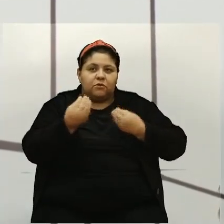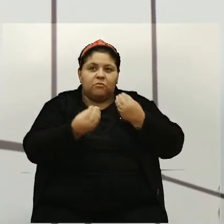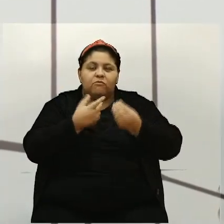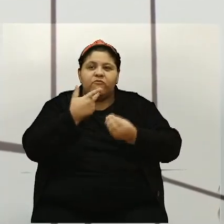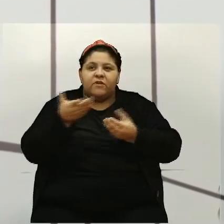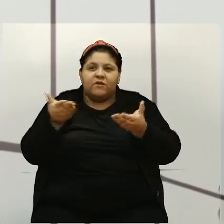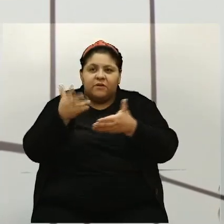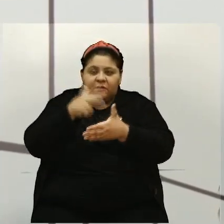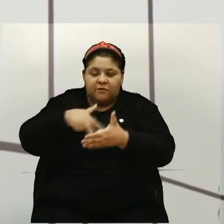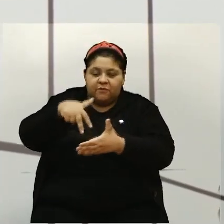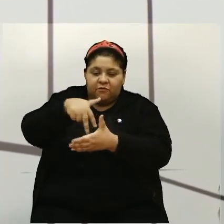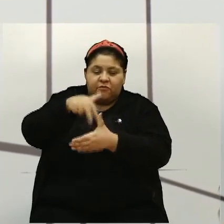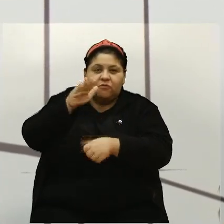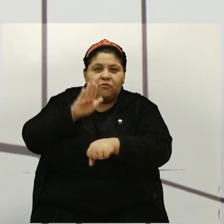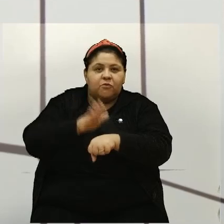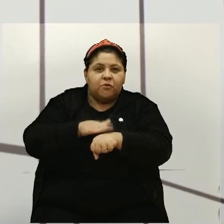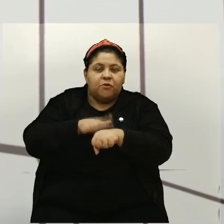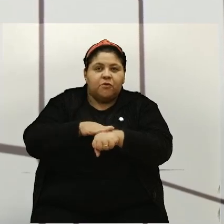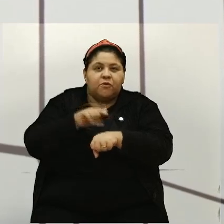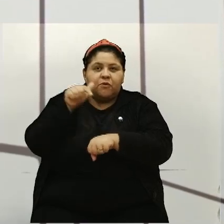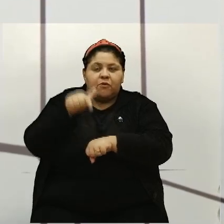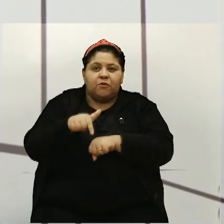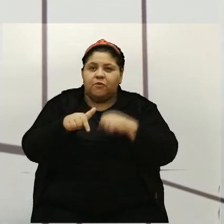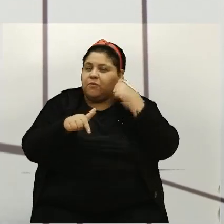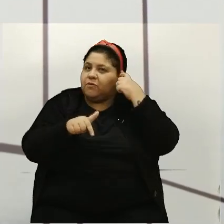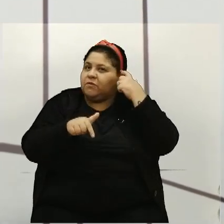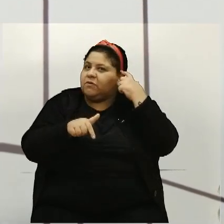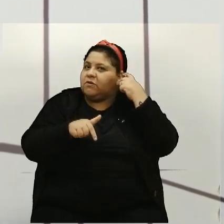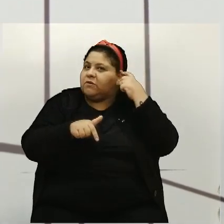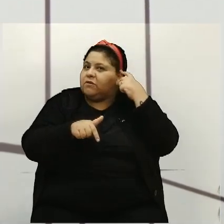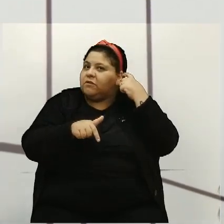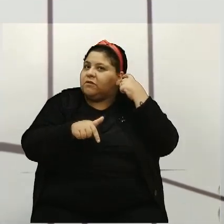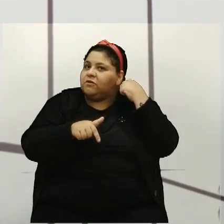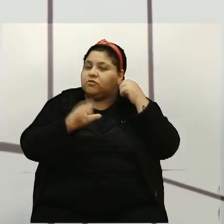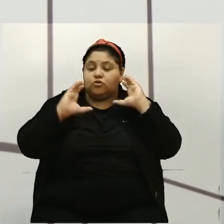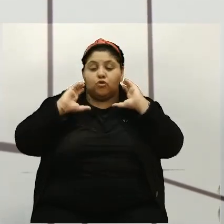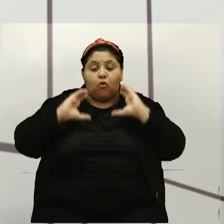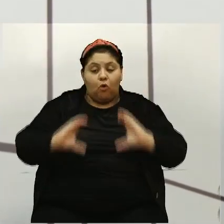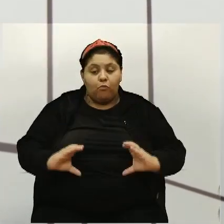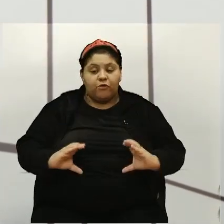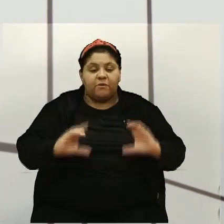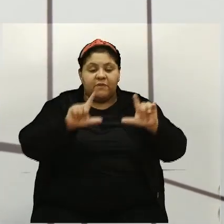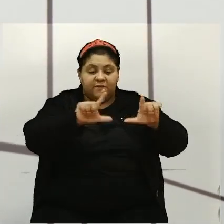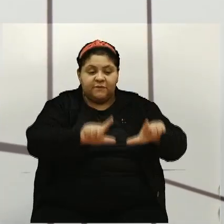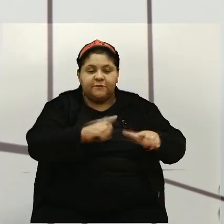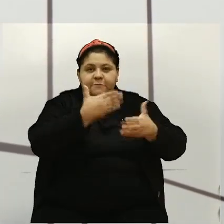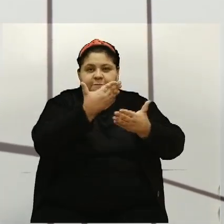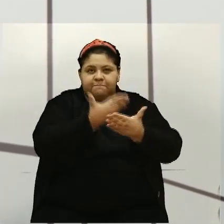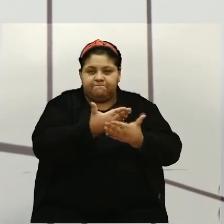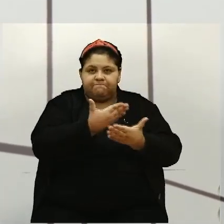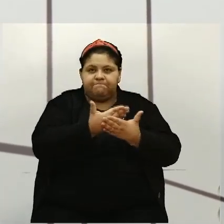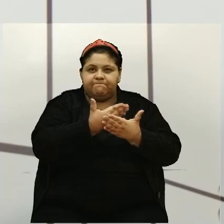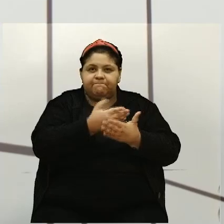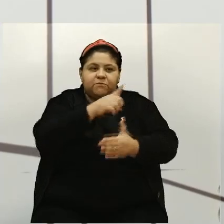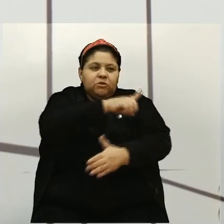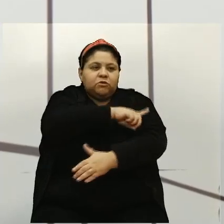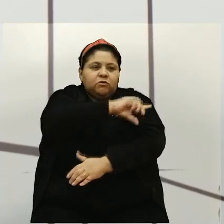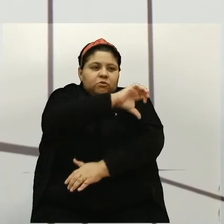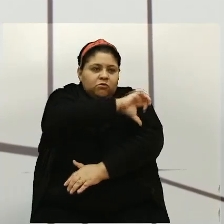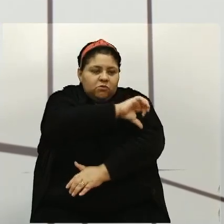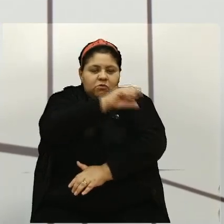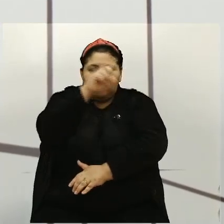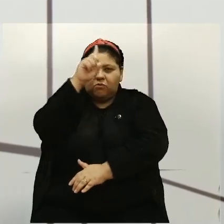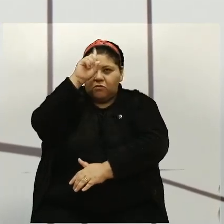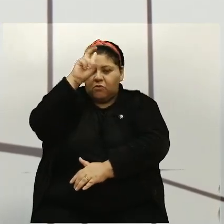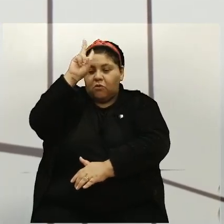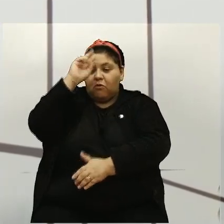tribuna, um momento hoje nós vivemos de uma questão de comportamento da sala de aula, seja do ensino fundamental, ensino médio, porque a gente